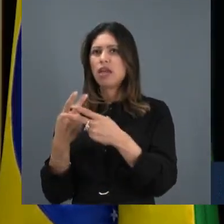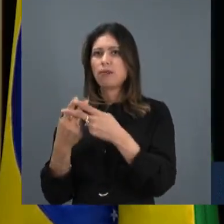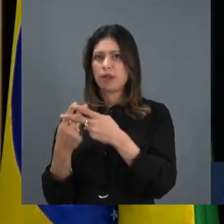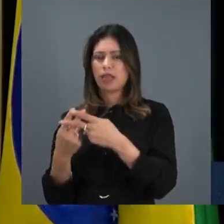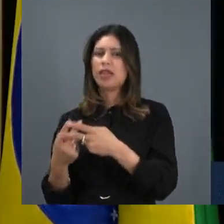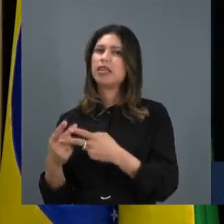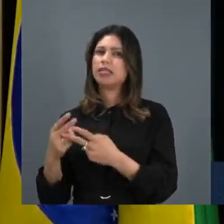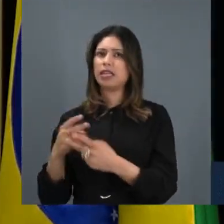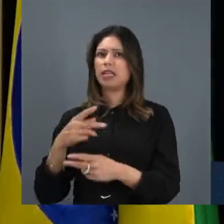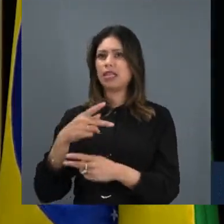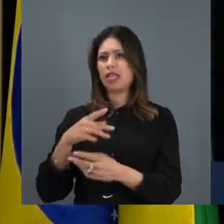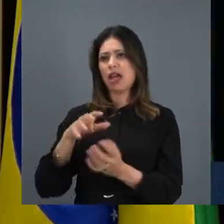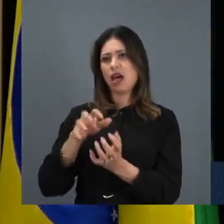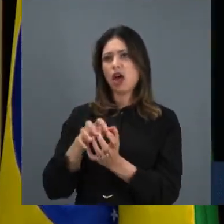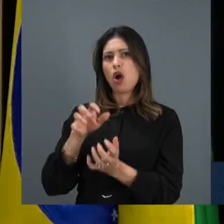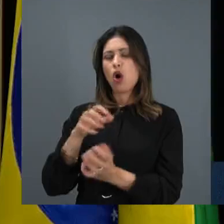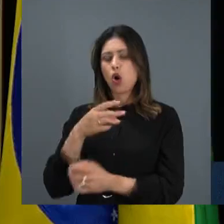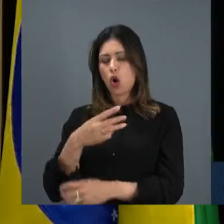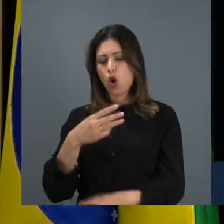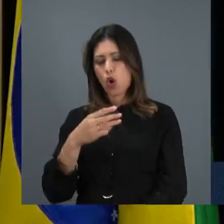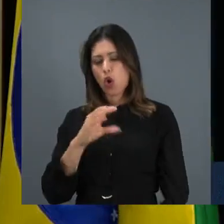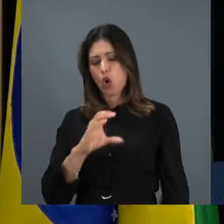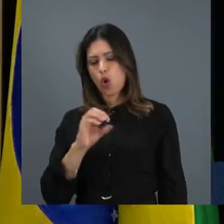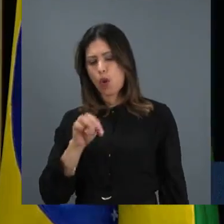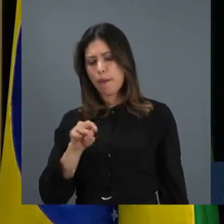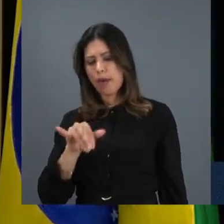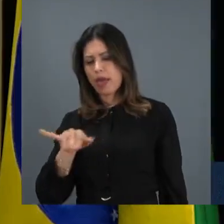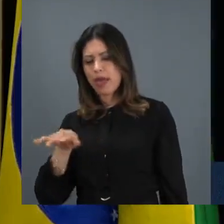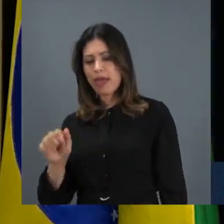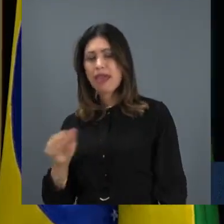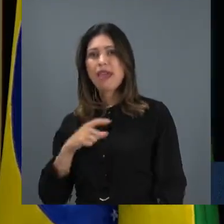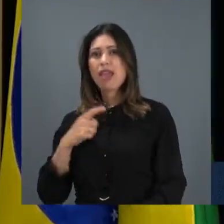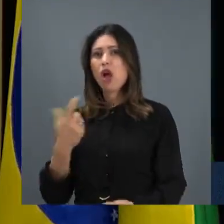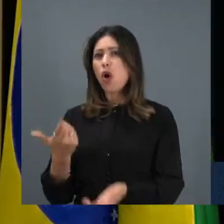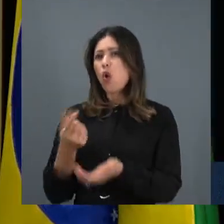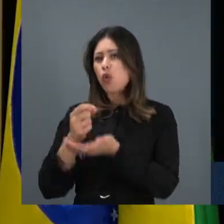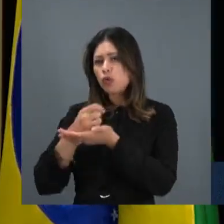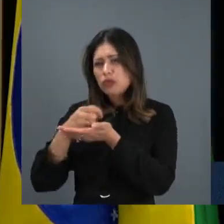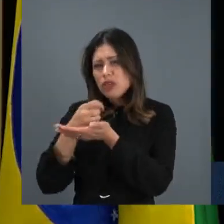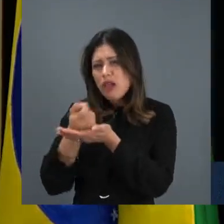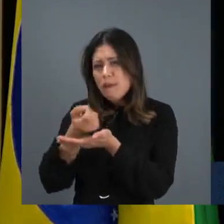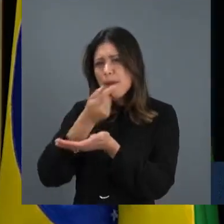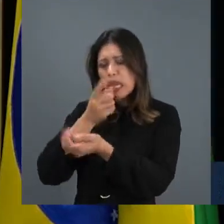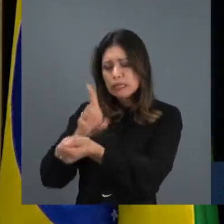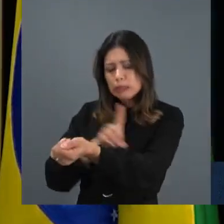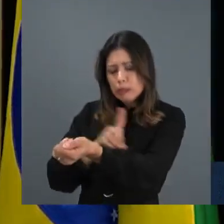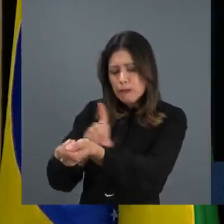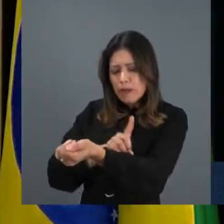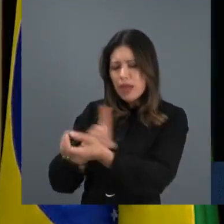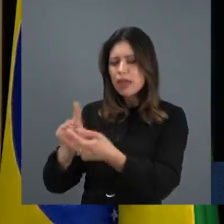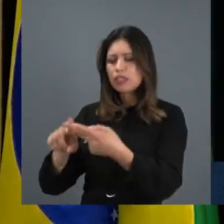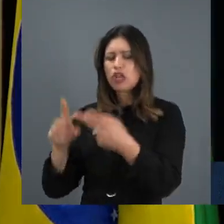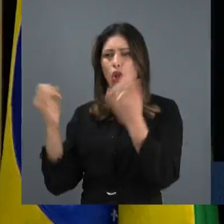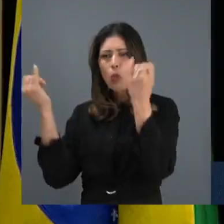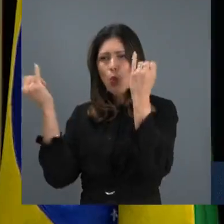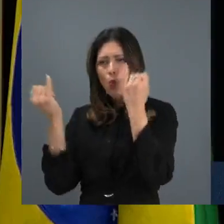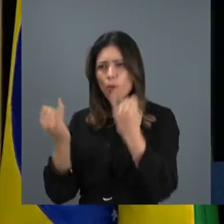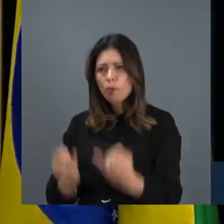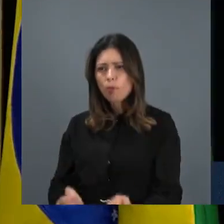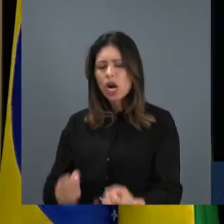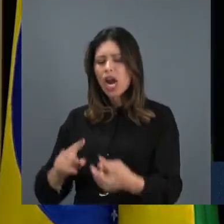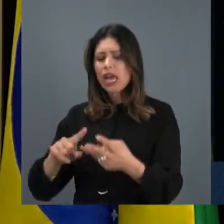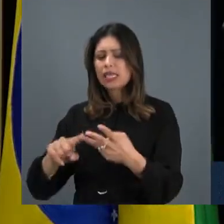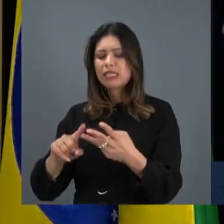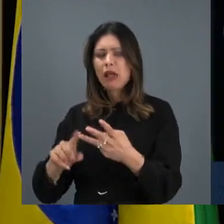Federal. A colmeia, sem seus remédios para diabetes, perdendo peso, sofrendo crises de ansiedade e apresentando sinais